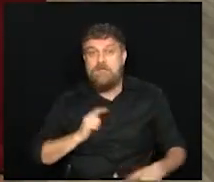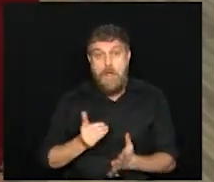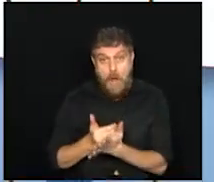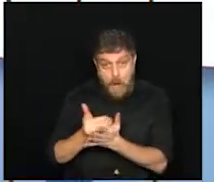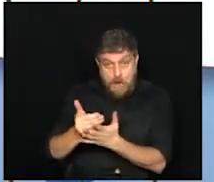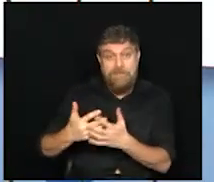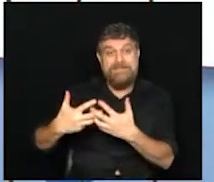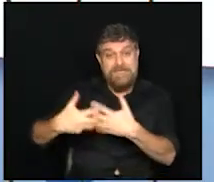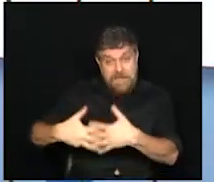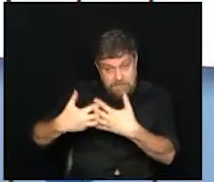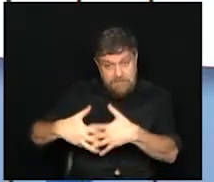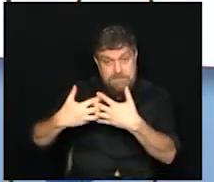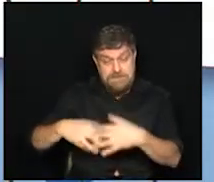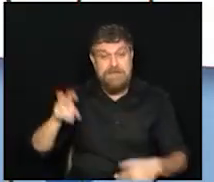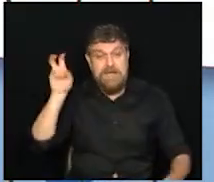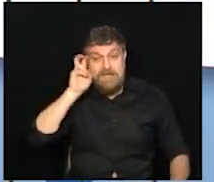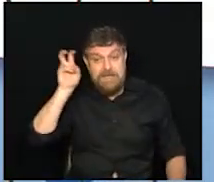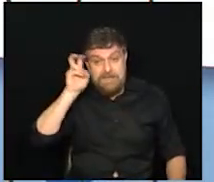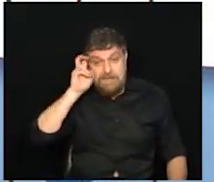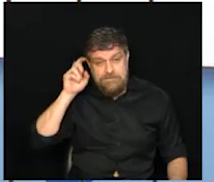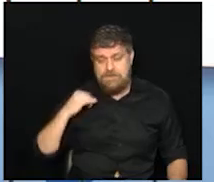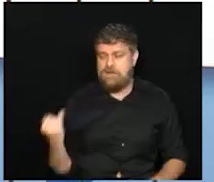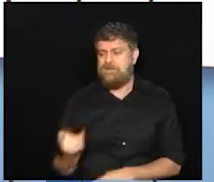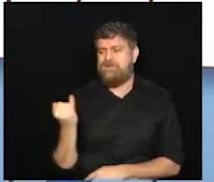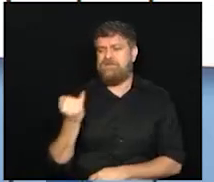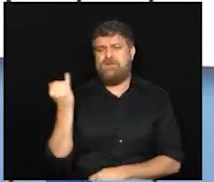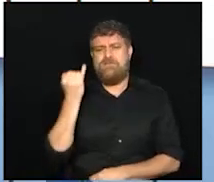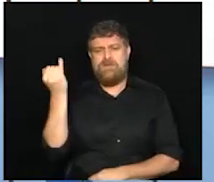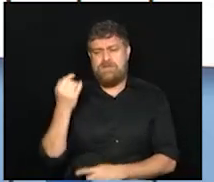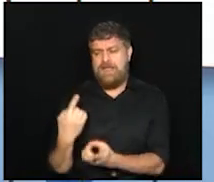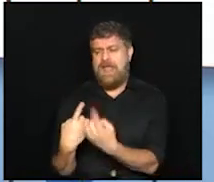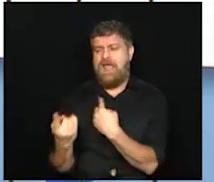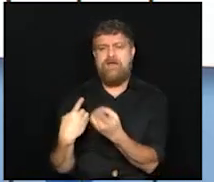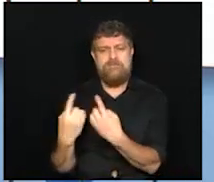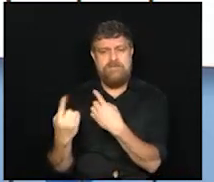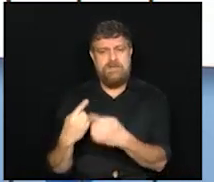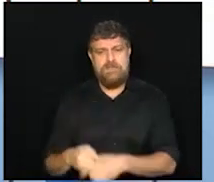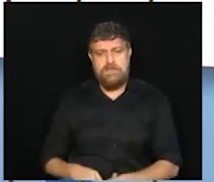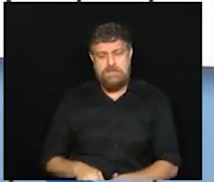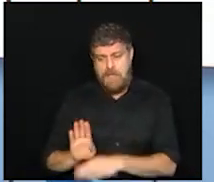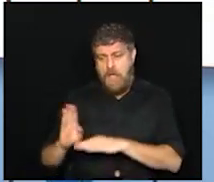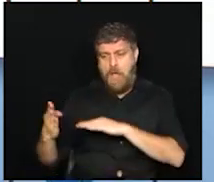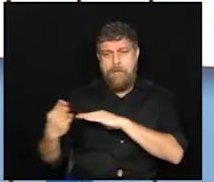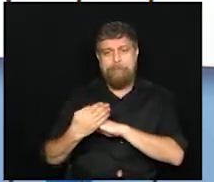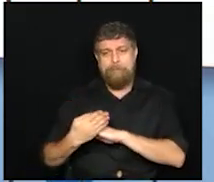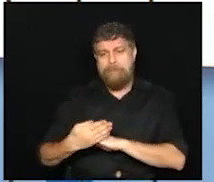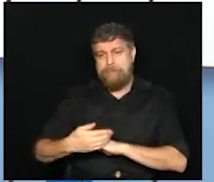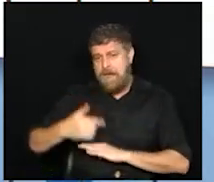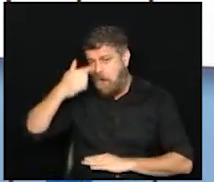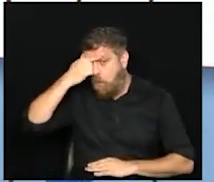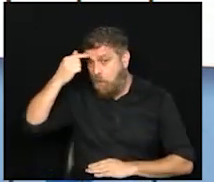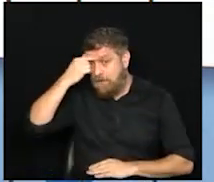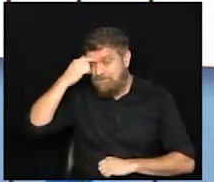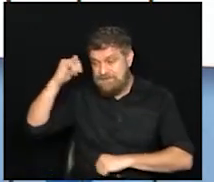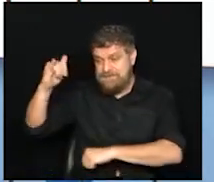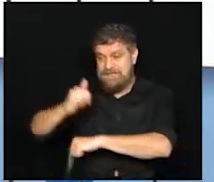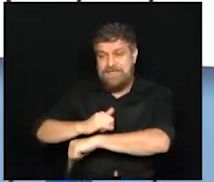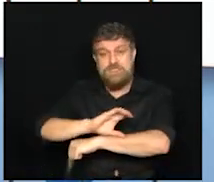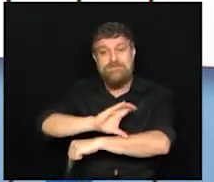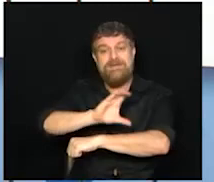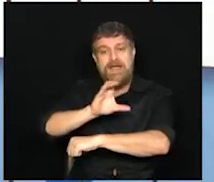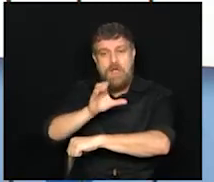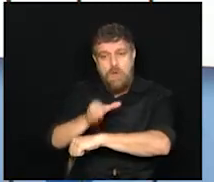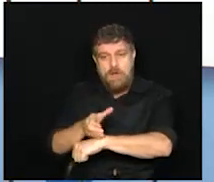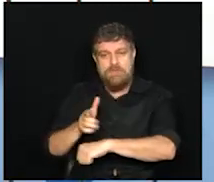a operar nesta quinta-feira numa importante avenida ali do Parque Universitário de Viracopos. É